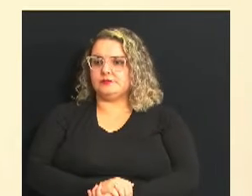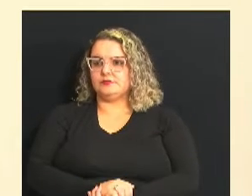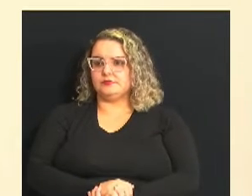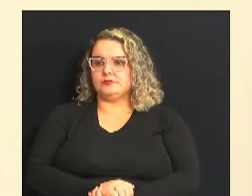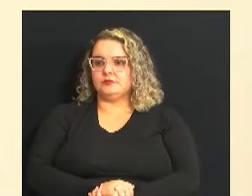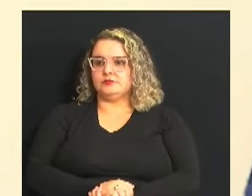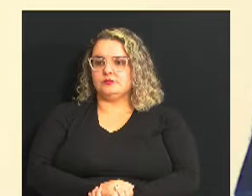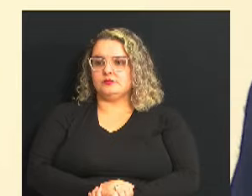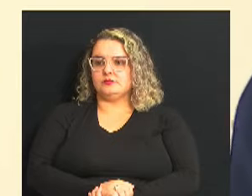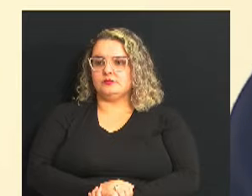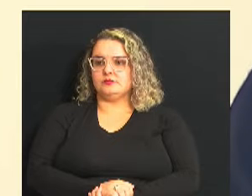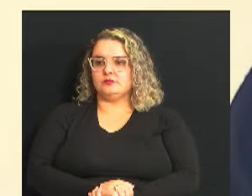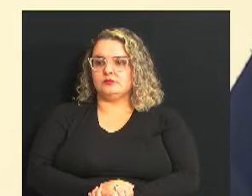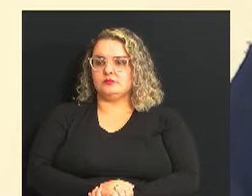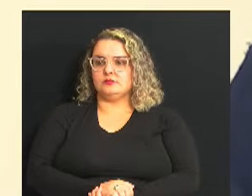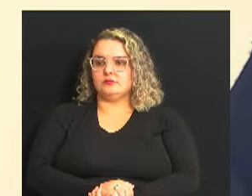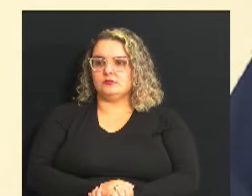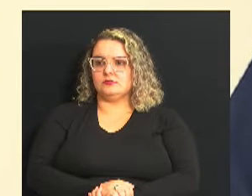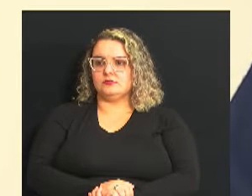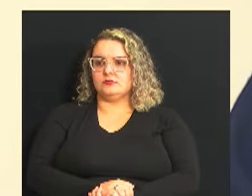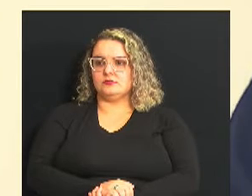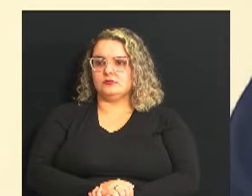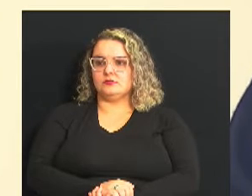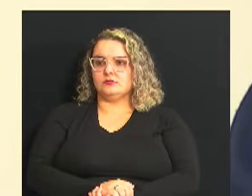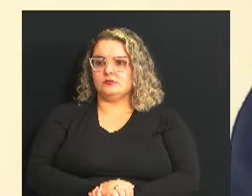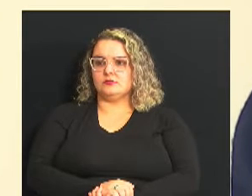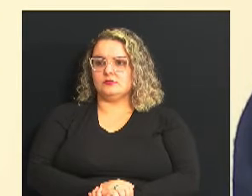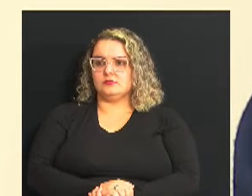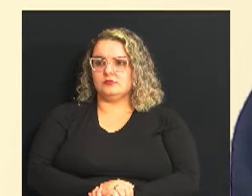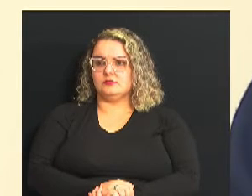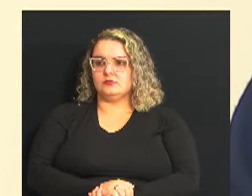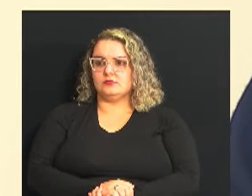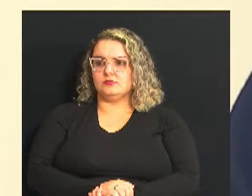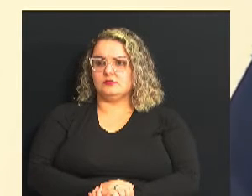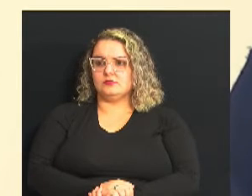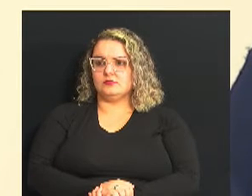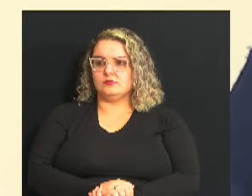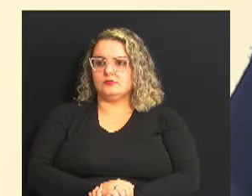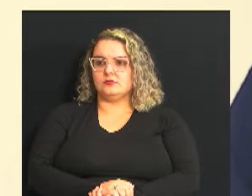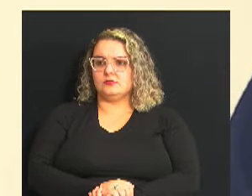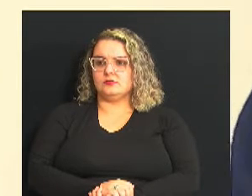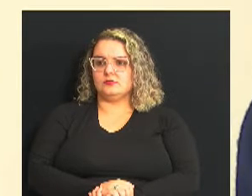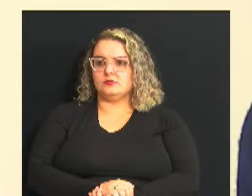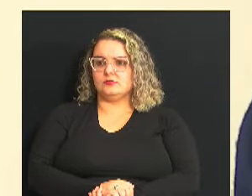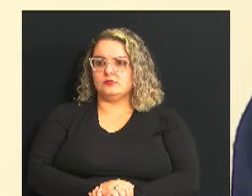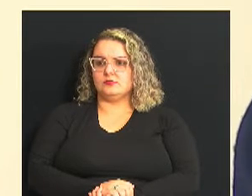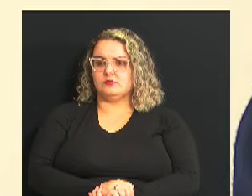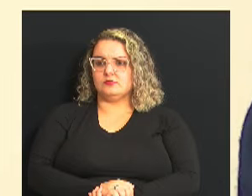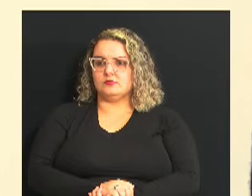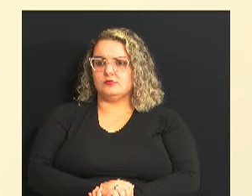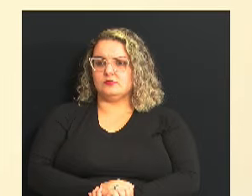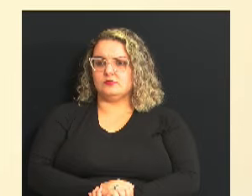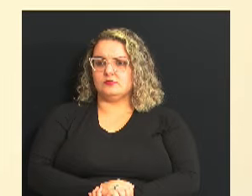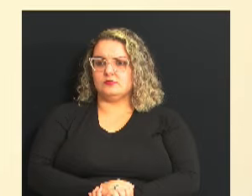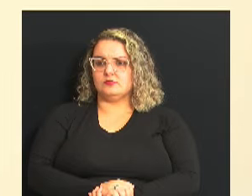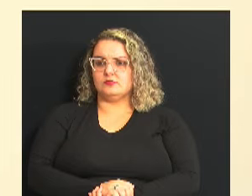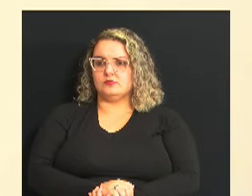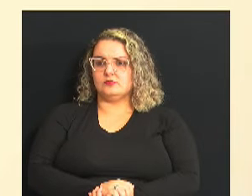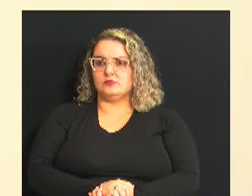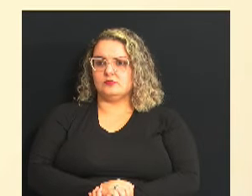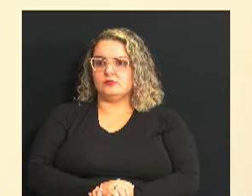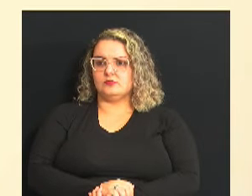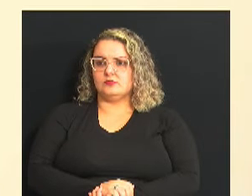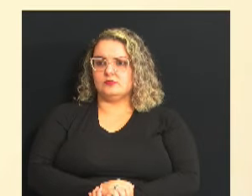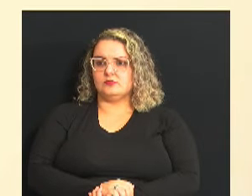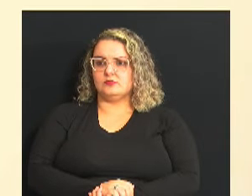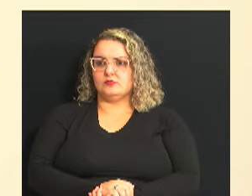alguns números, né? Só para exemplificar, né? Que através do nosso PDTI